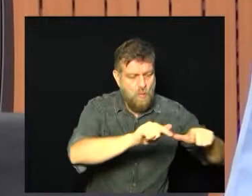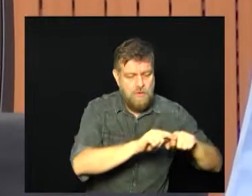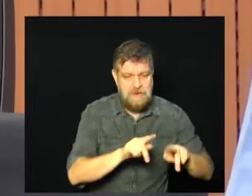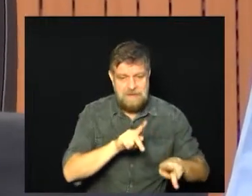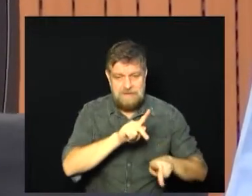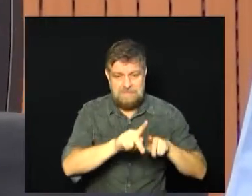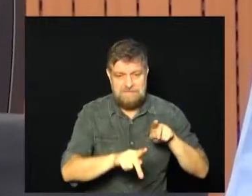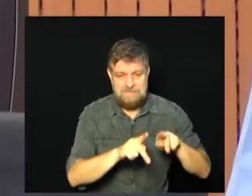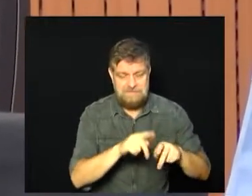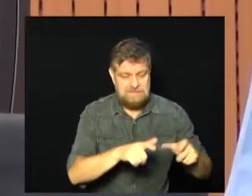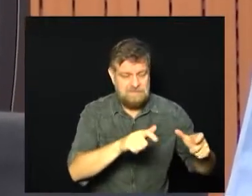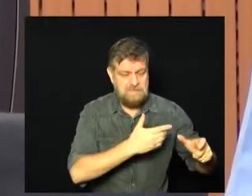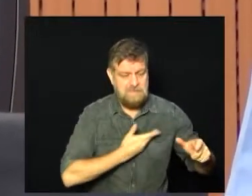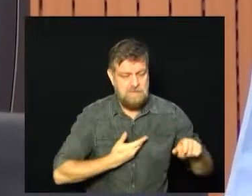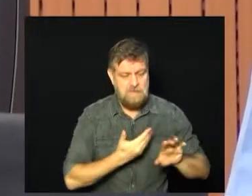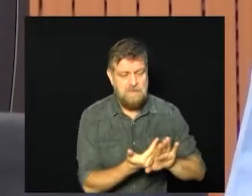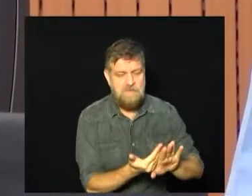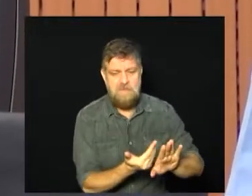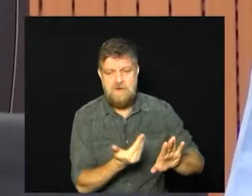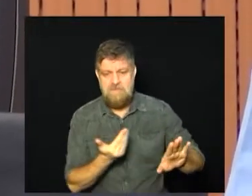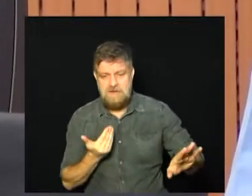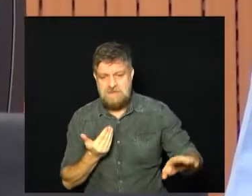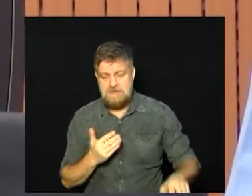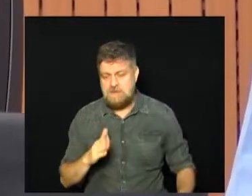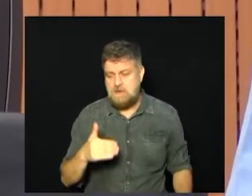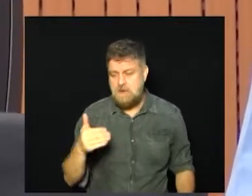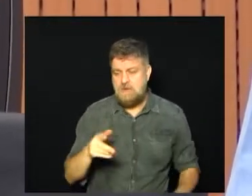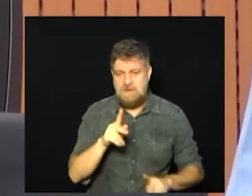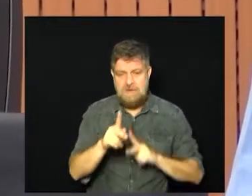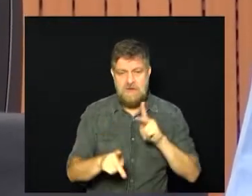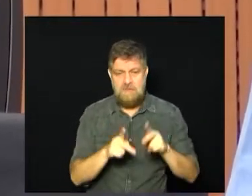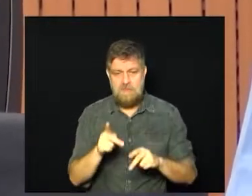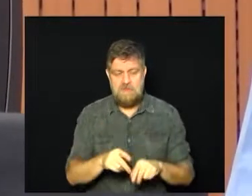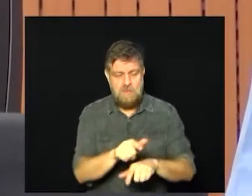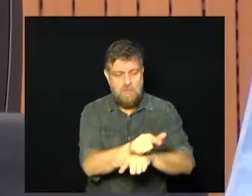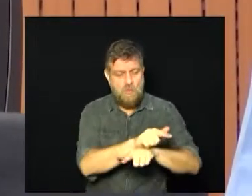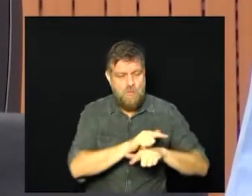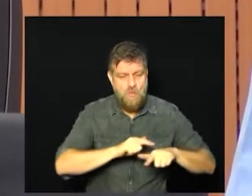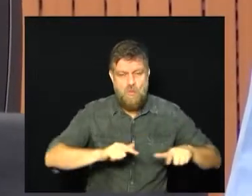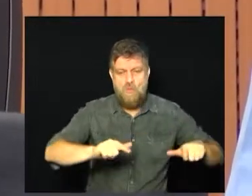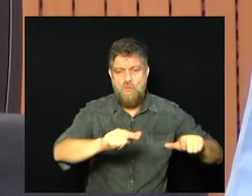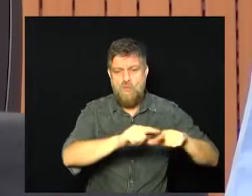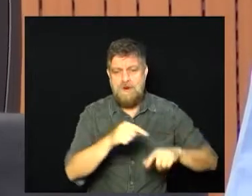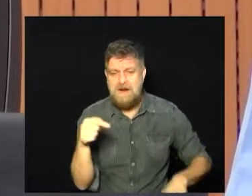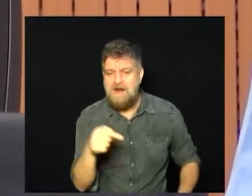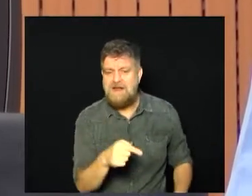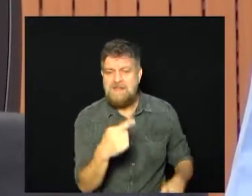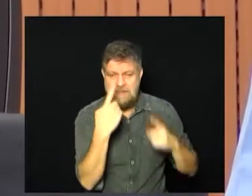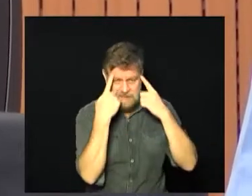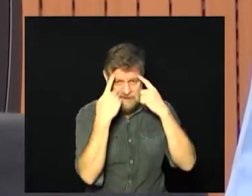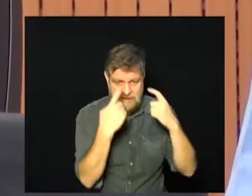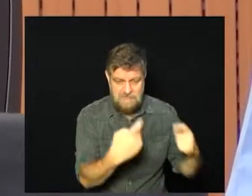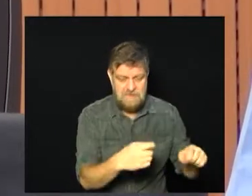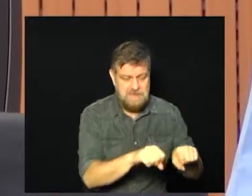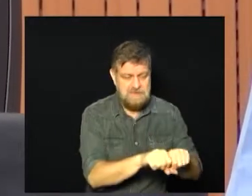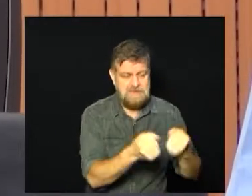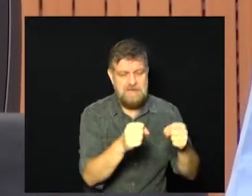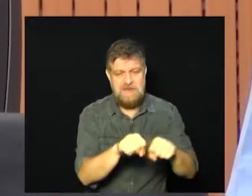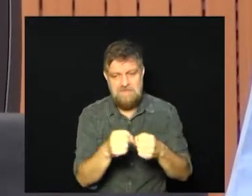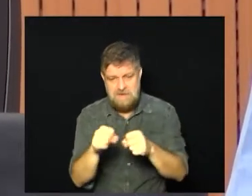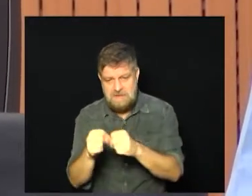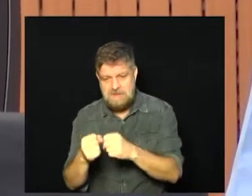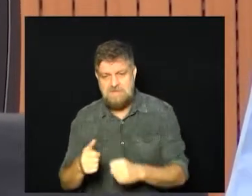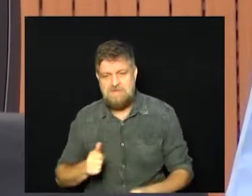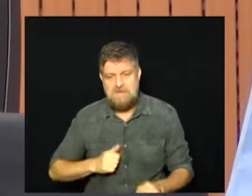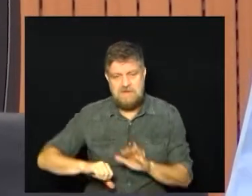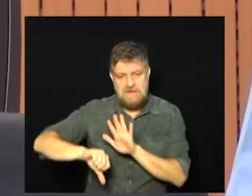afastando dos espaços coletivos. E quando a população sai dos espaços coletivos, aí vem a violência, vem a depredação, vem a